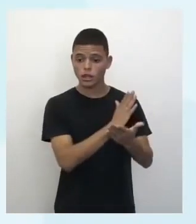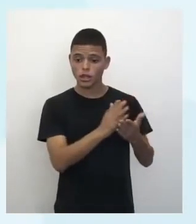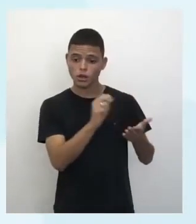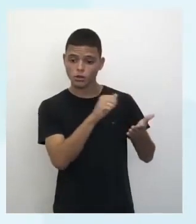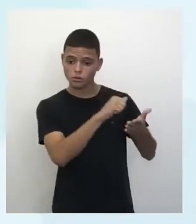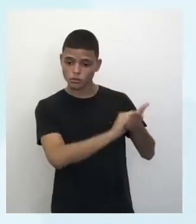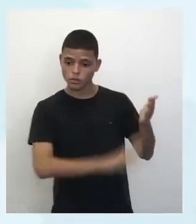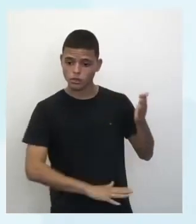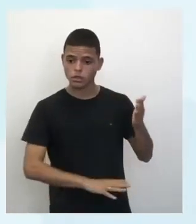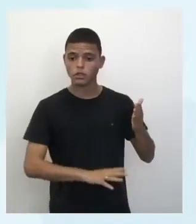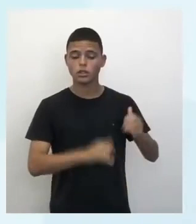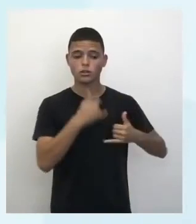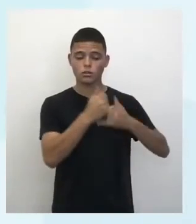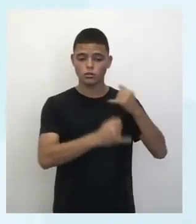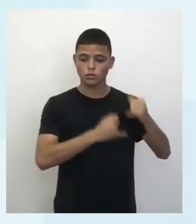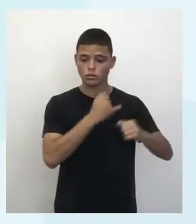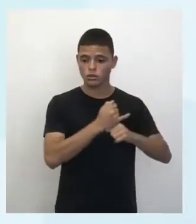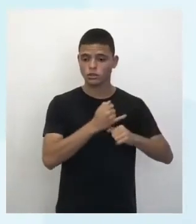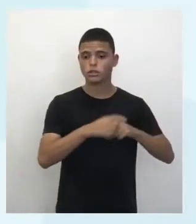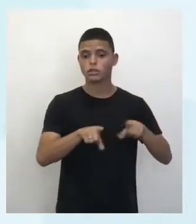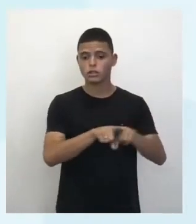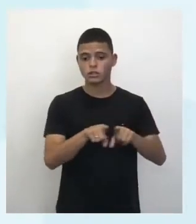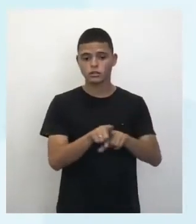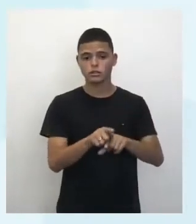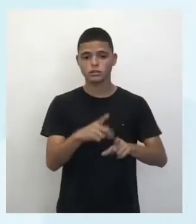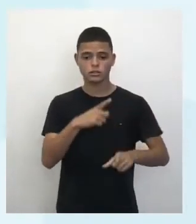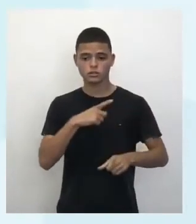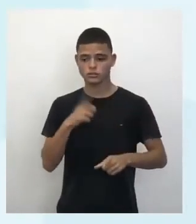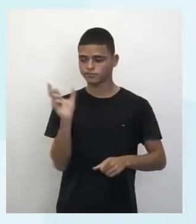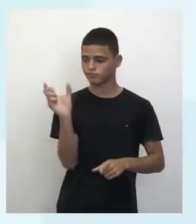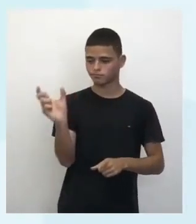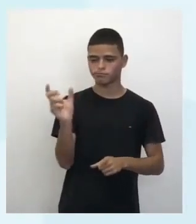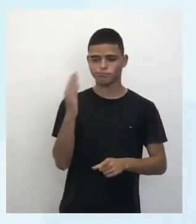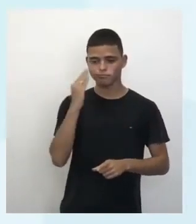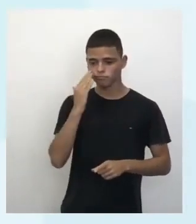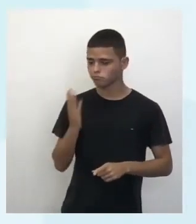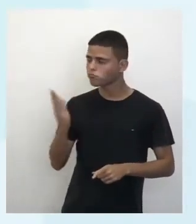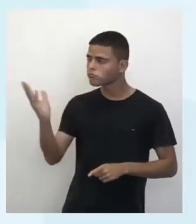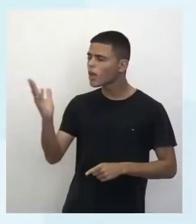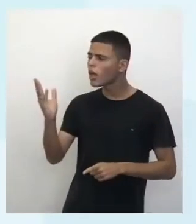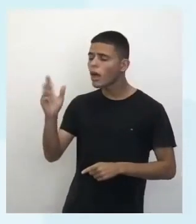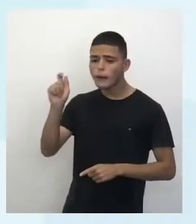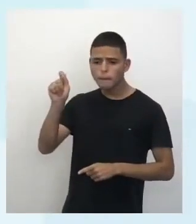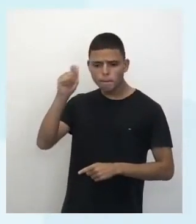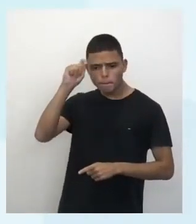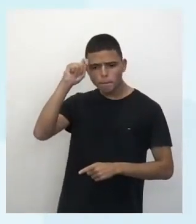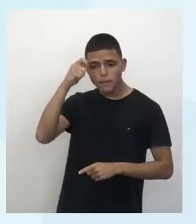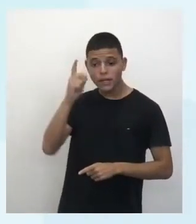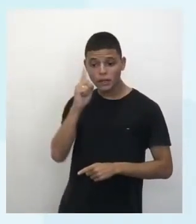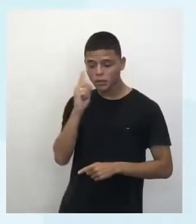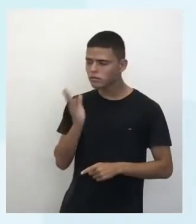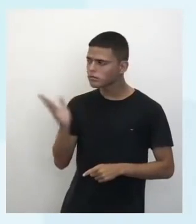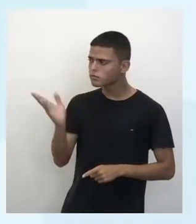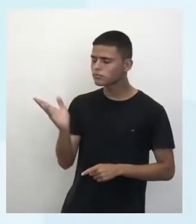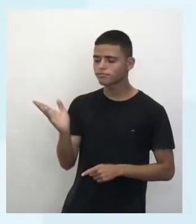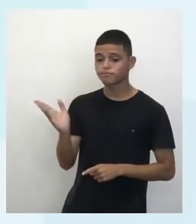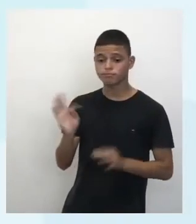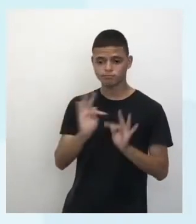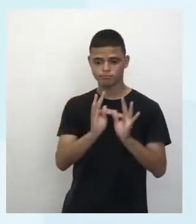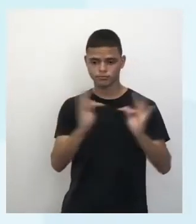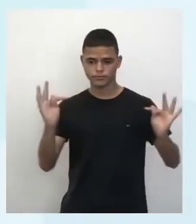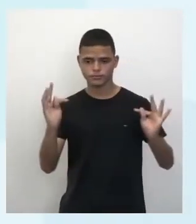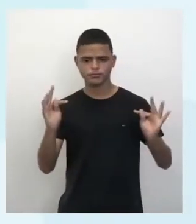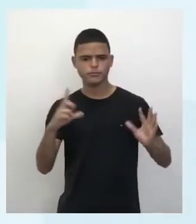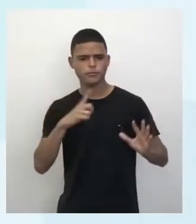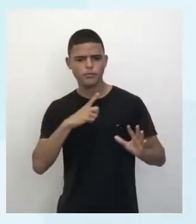pesquisa, mas o que interessa é ali, está grifado. Como se dá a participação das pessoas em atividades realizadas nos lugares